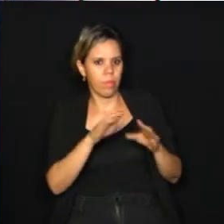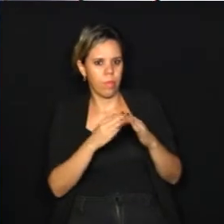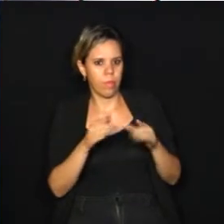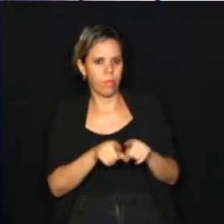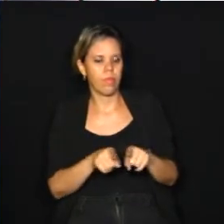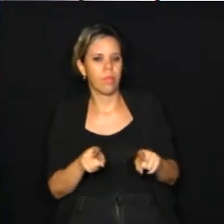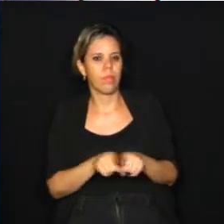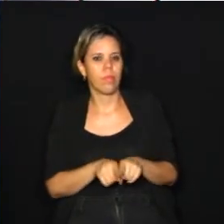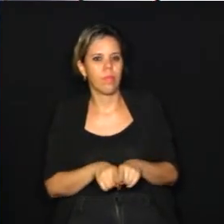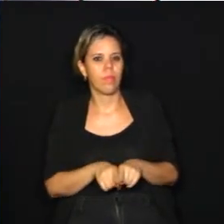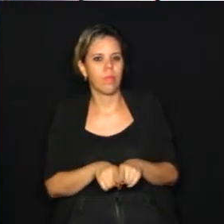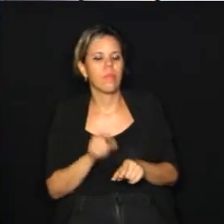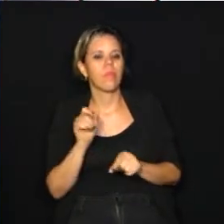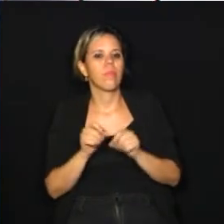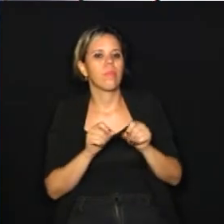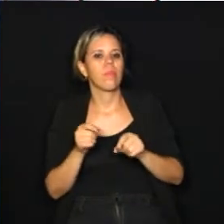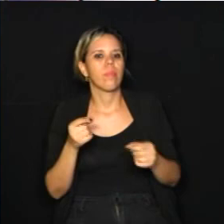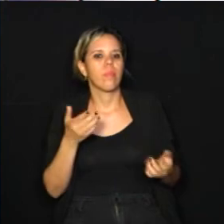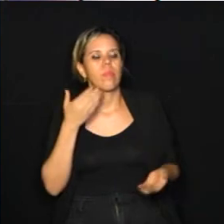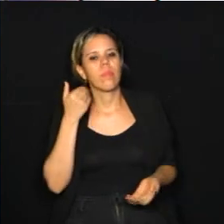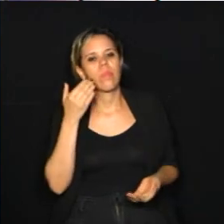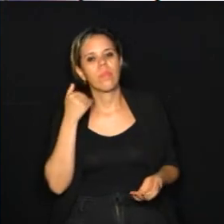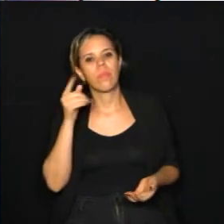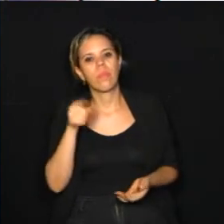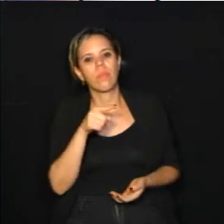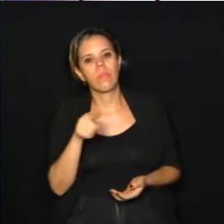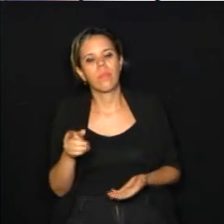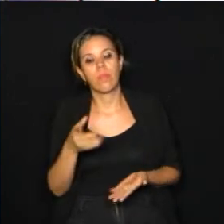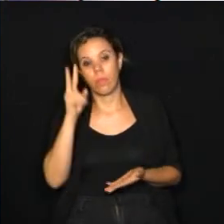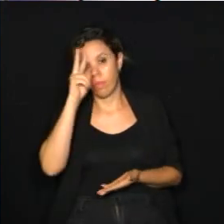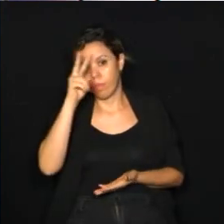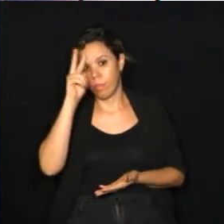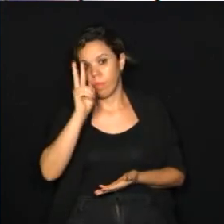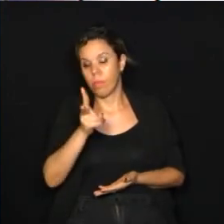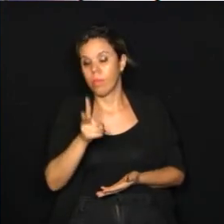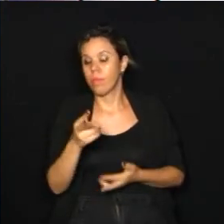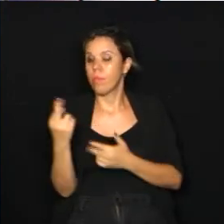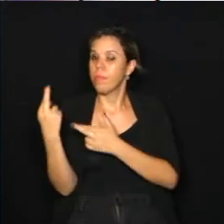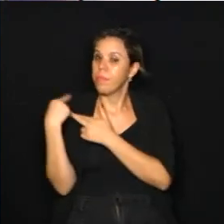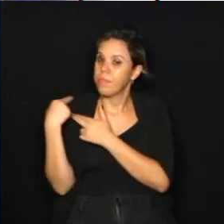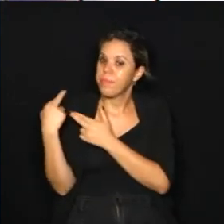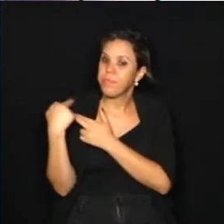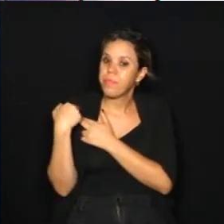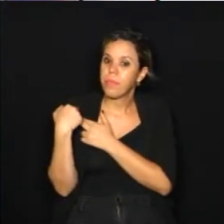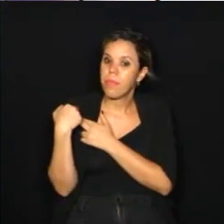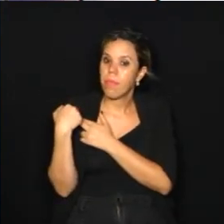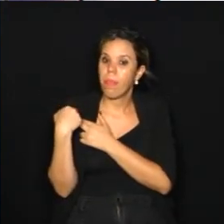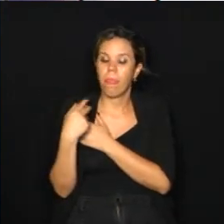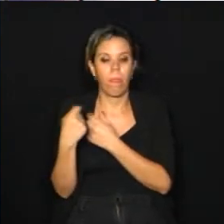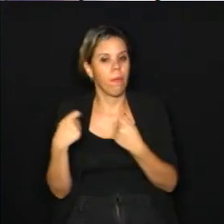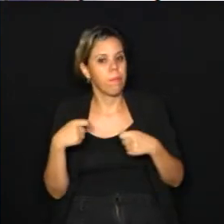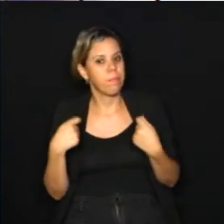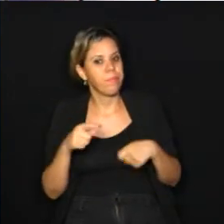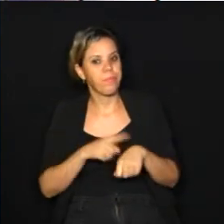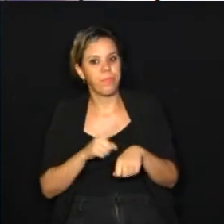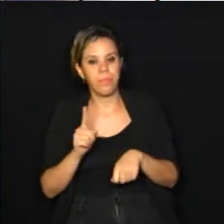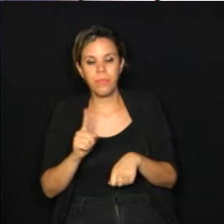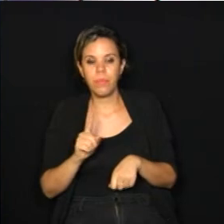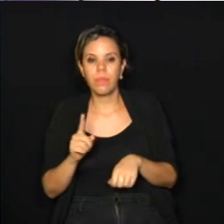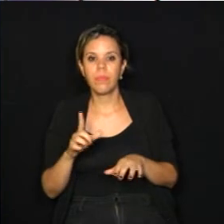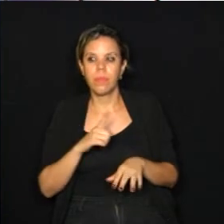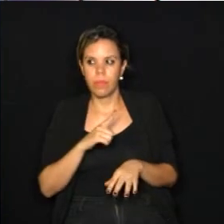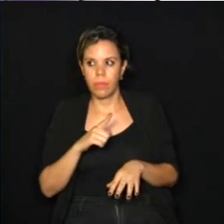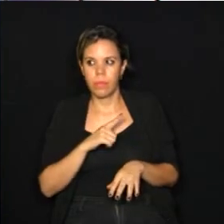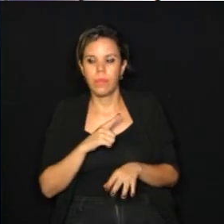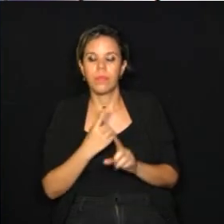também, gente. Quem for aproveitar o feriado, lembre-se sempre a responsabilidade. Não precisa nesse momento, mas nós temos